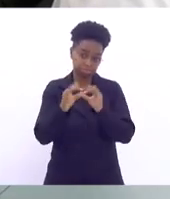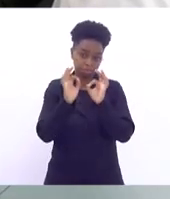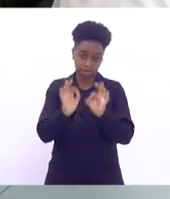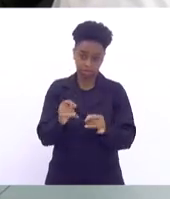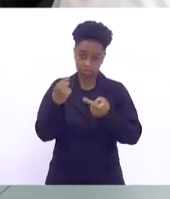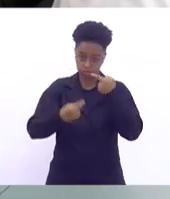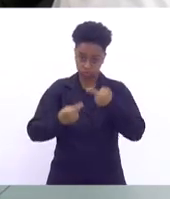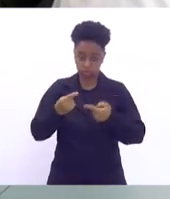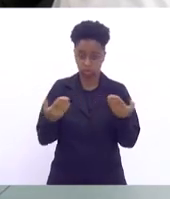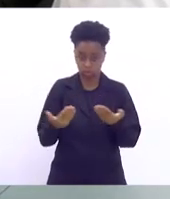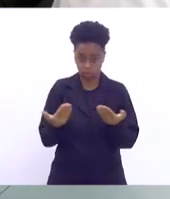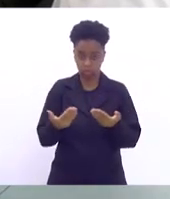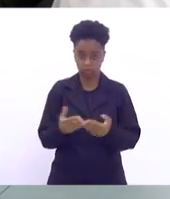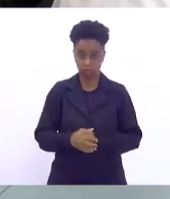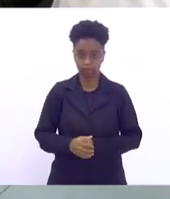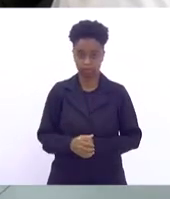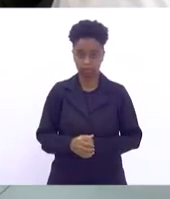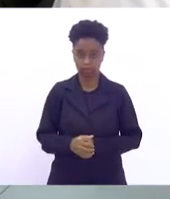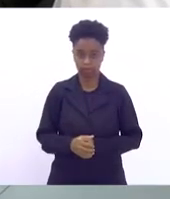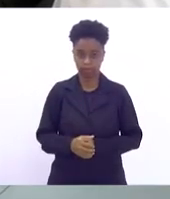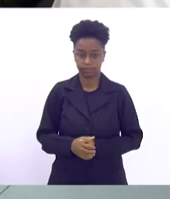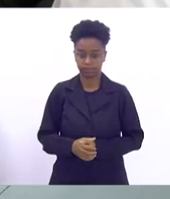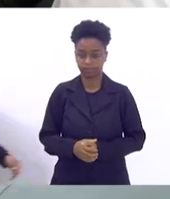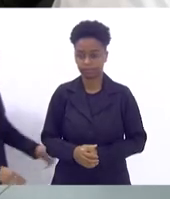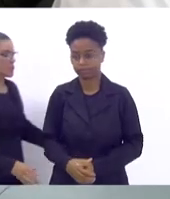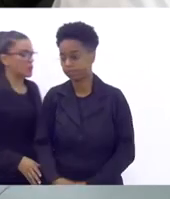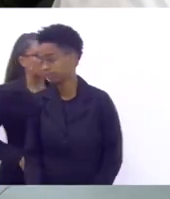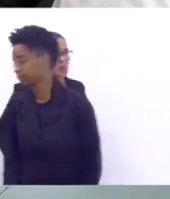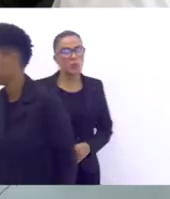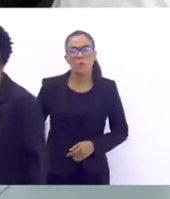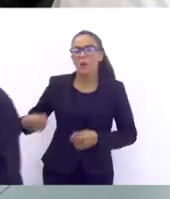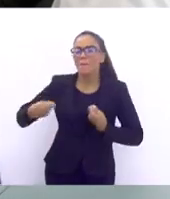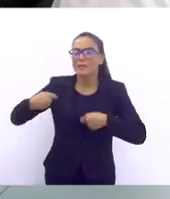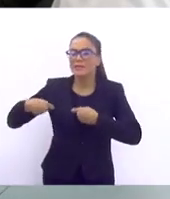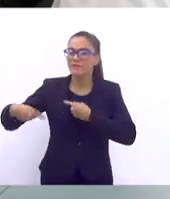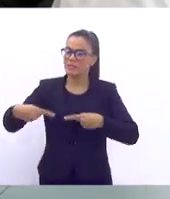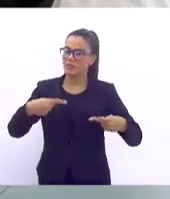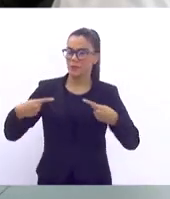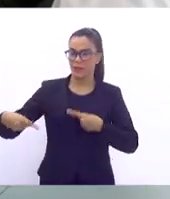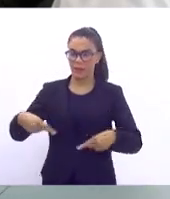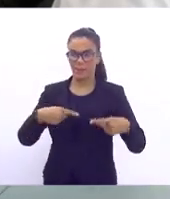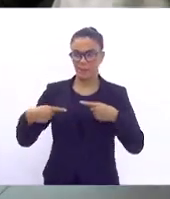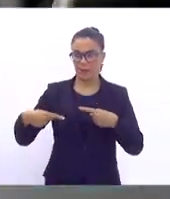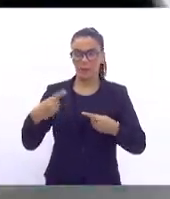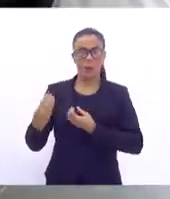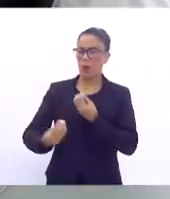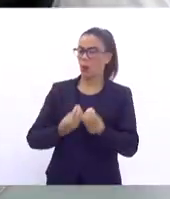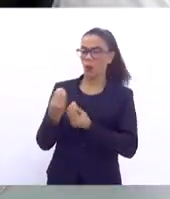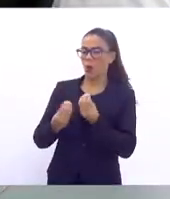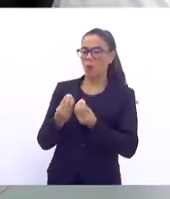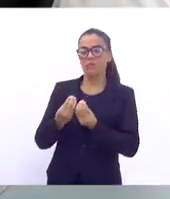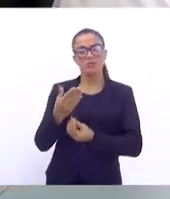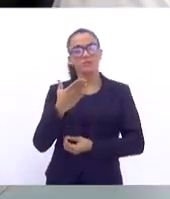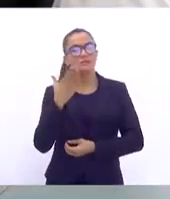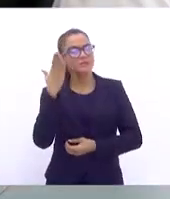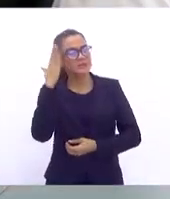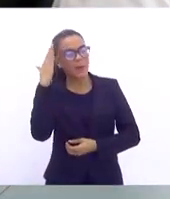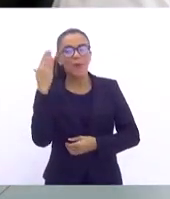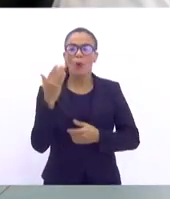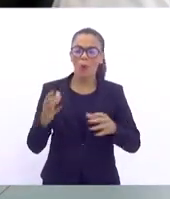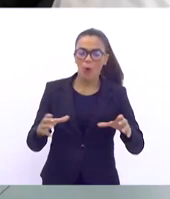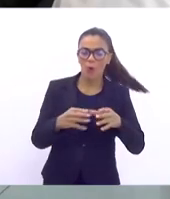desse debate né esse projeto de resolução a gente deveria fazer um debate sobre como a gente tem a compreensão do caráter das frentes